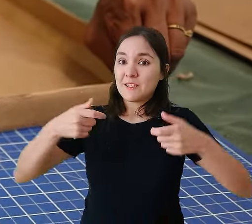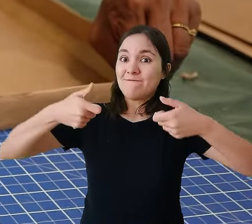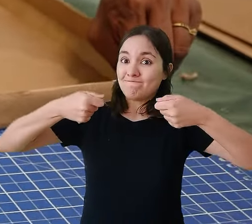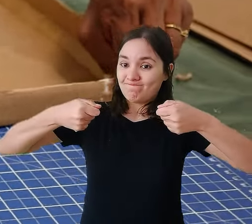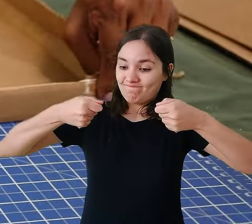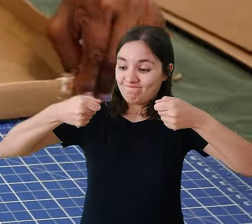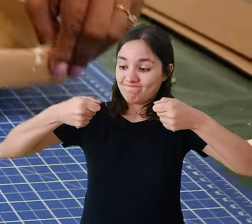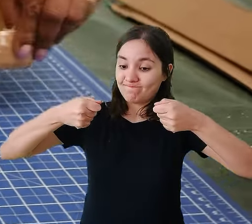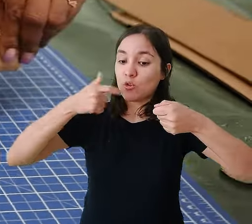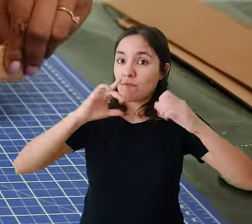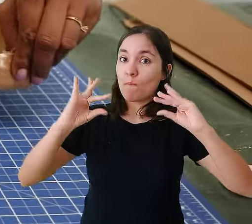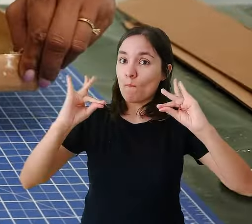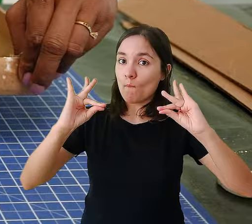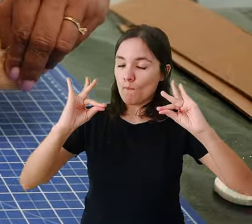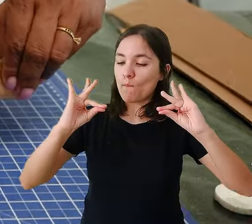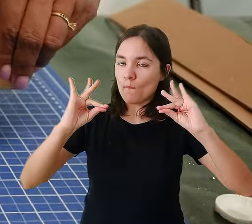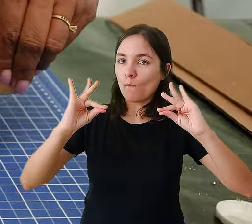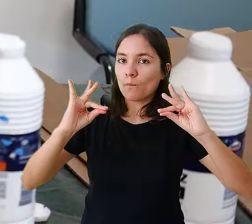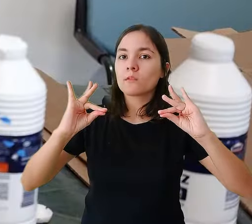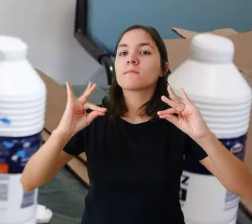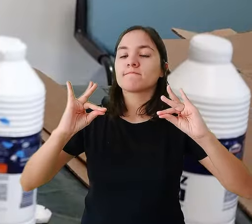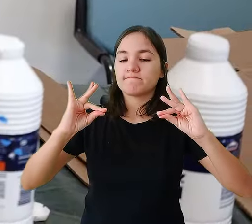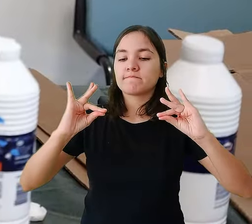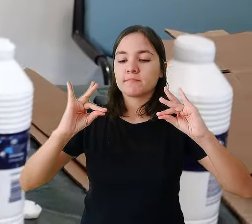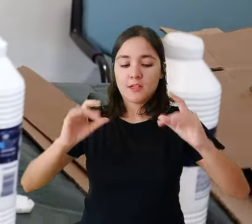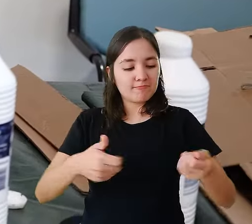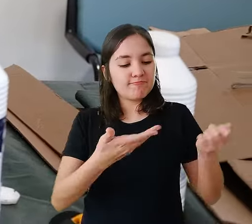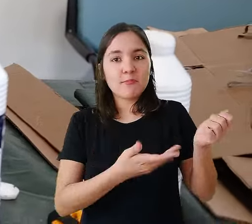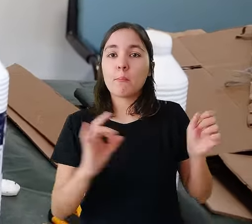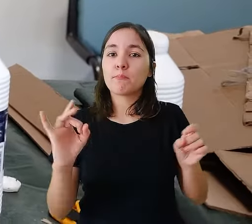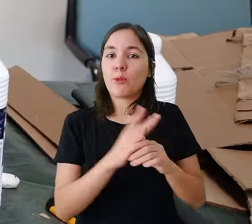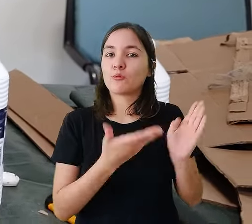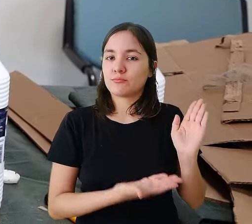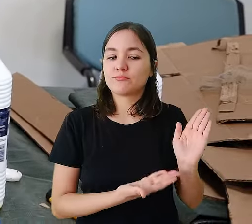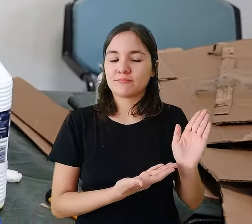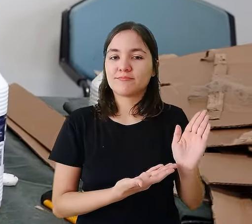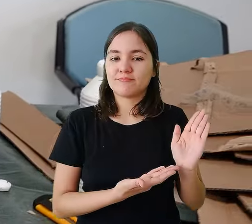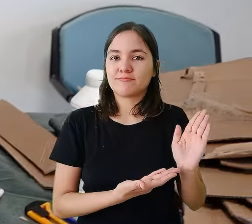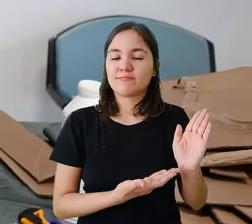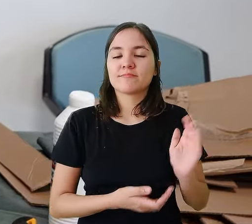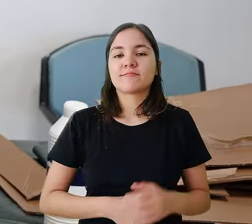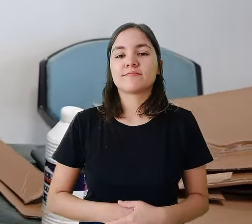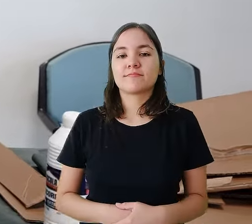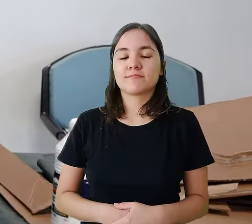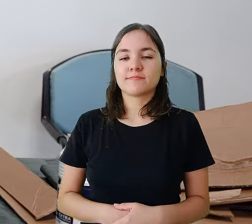E aperta, fica firme pra colar. E tá a nossa tela pronta.